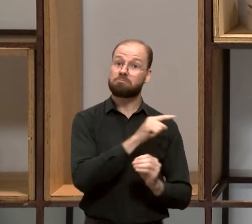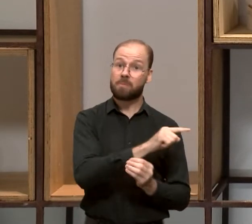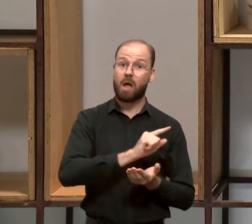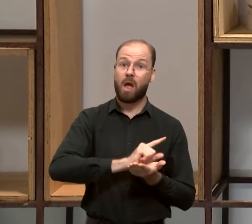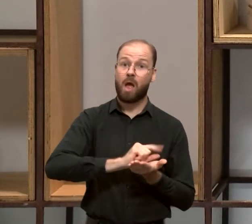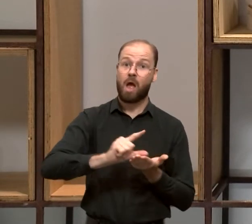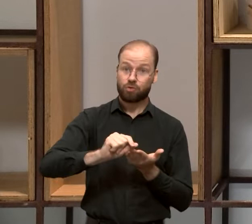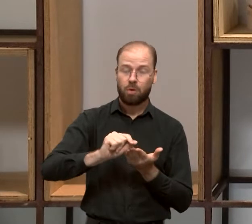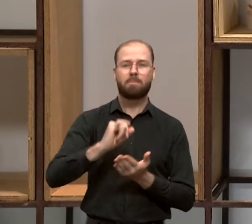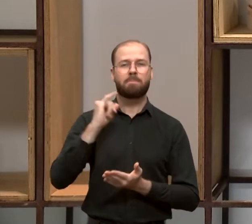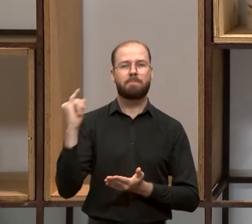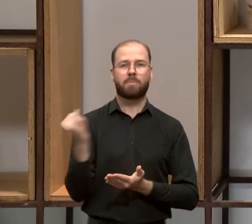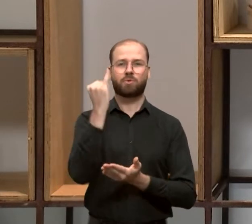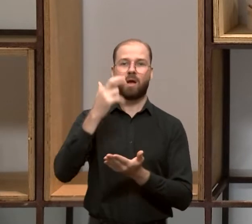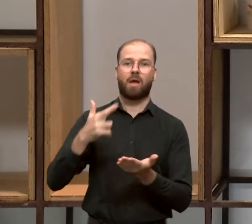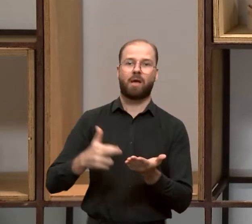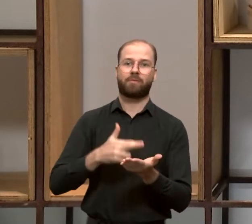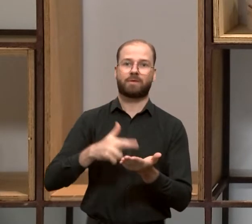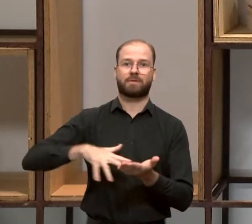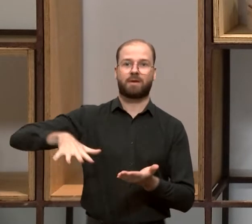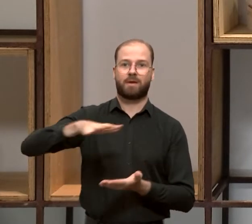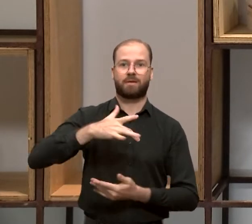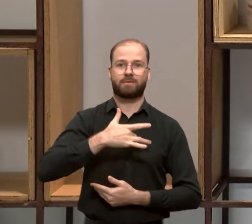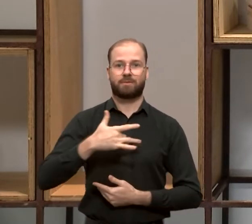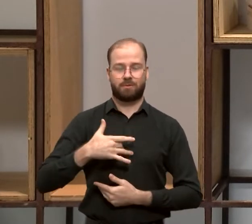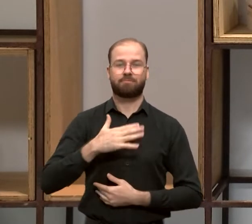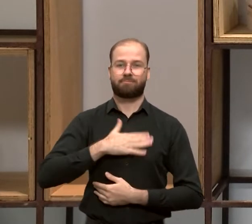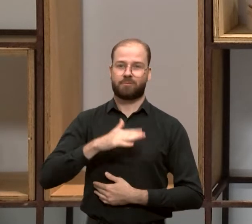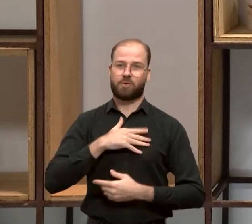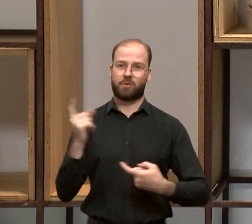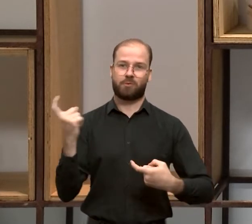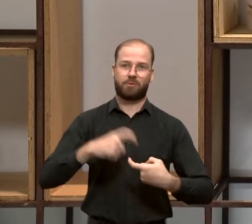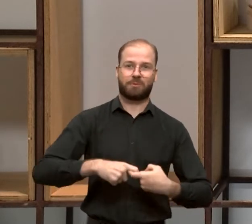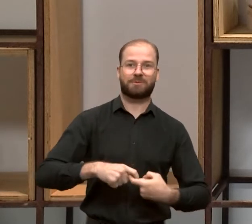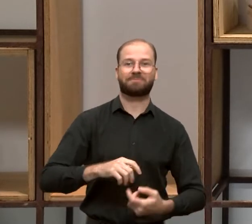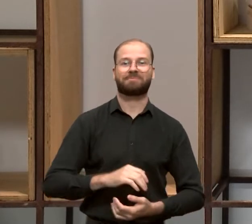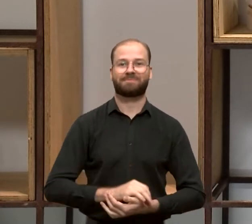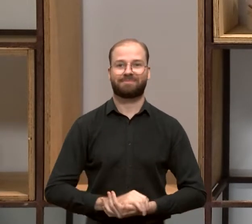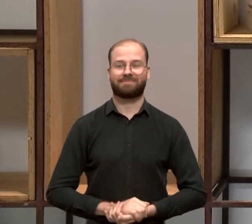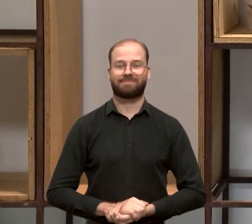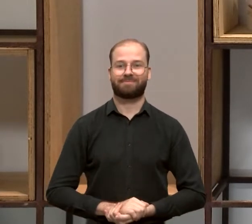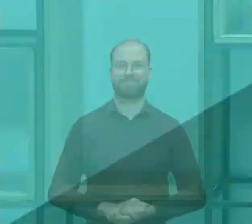importante revista da área da saúde. Não saia daí, a gente volta já já.